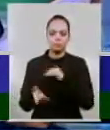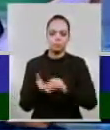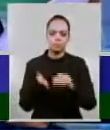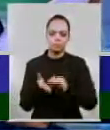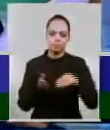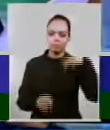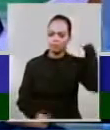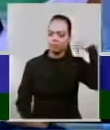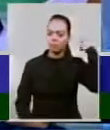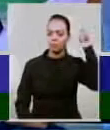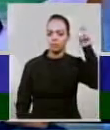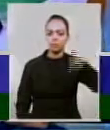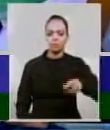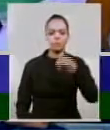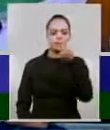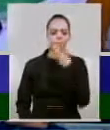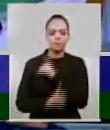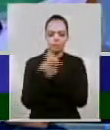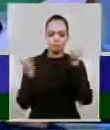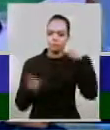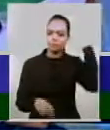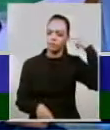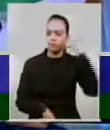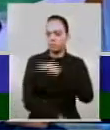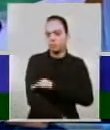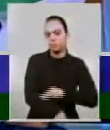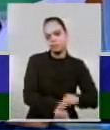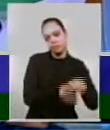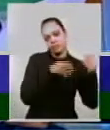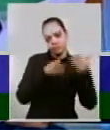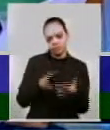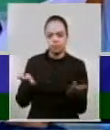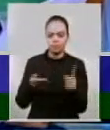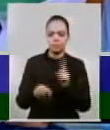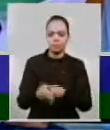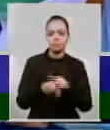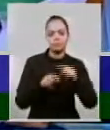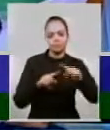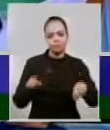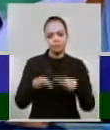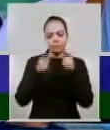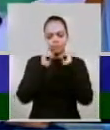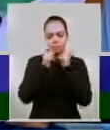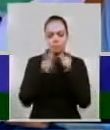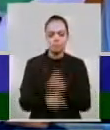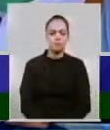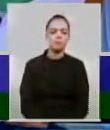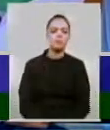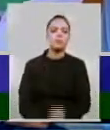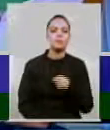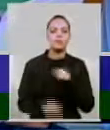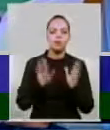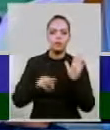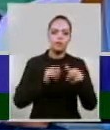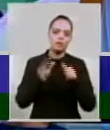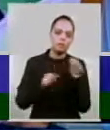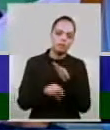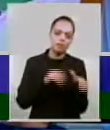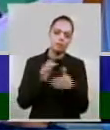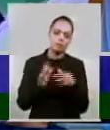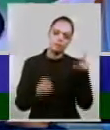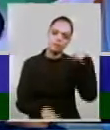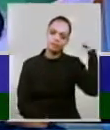Rod. Bom dia, vereador Michele, que acabou de adentrar no plenário dessa casa. Convoco a todos os senhores